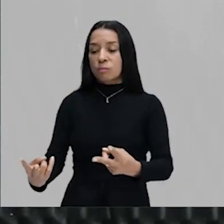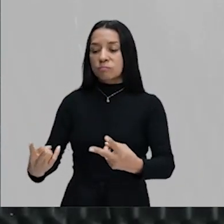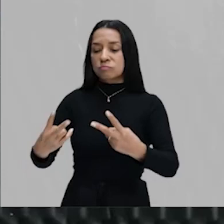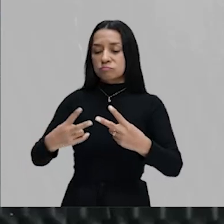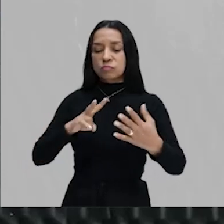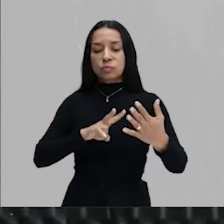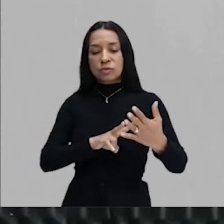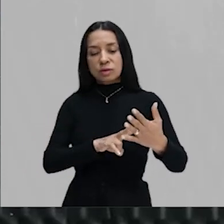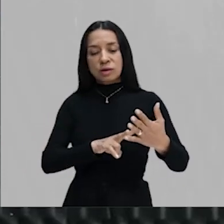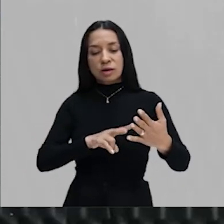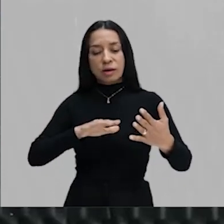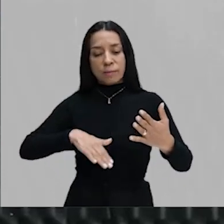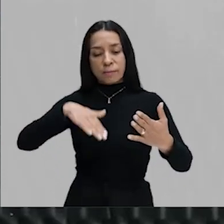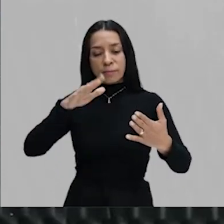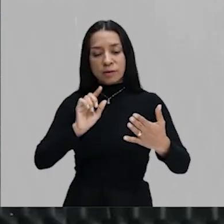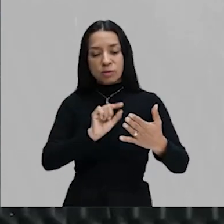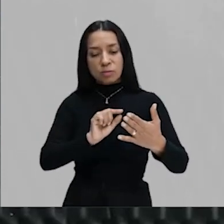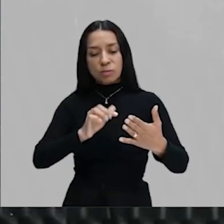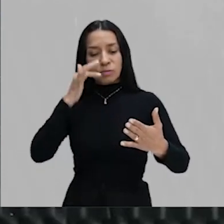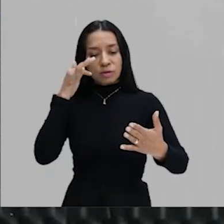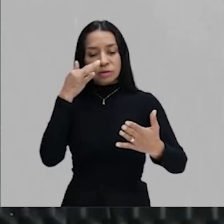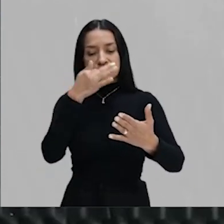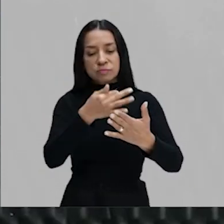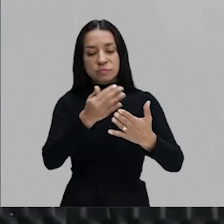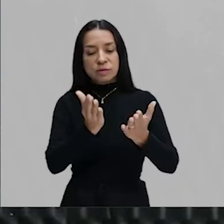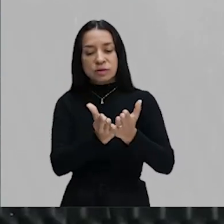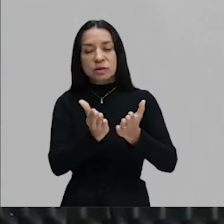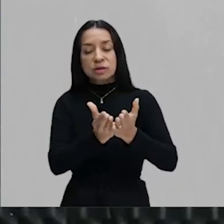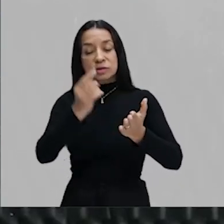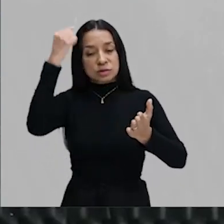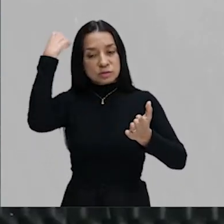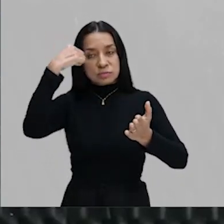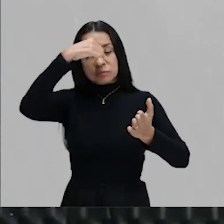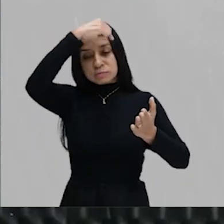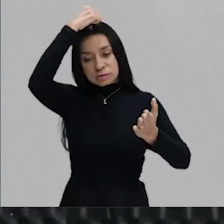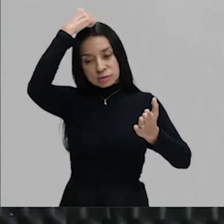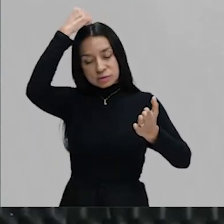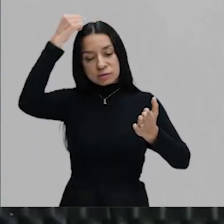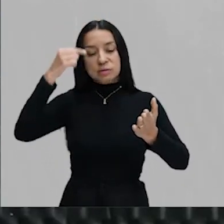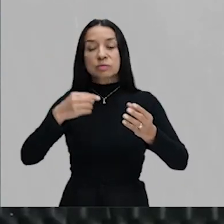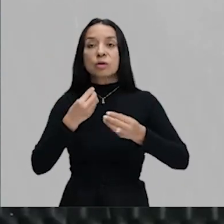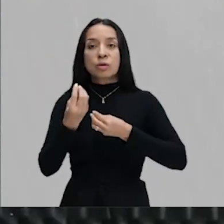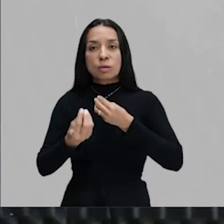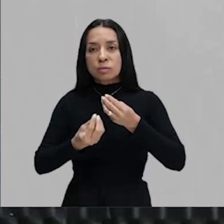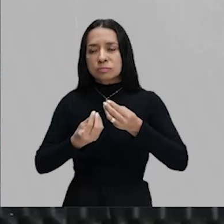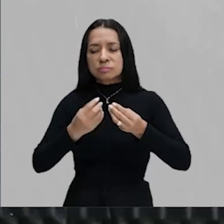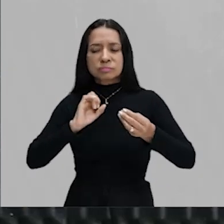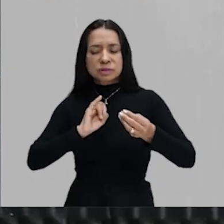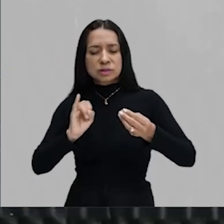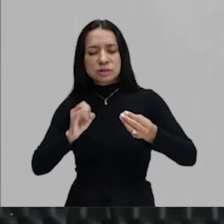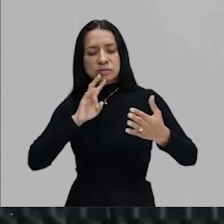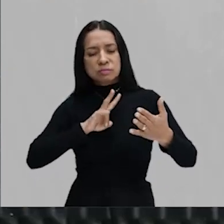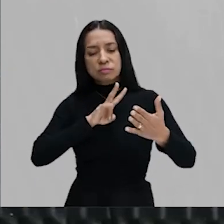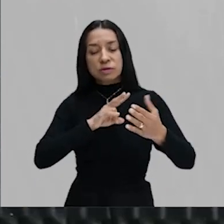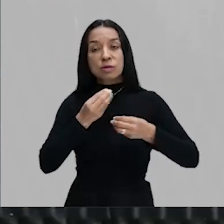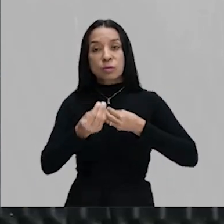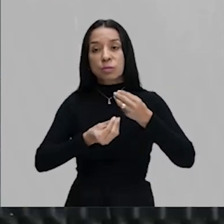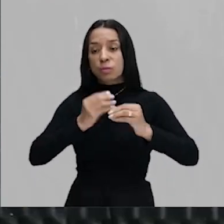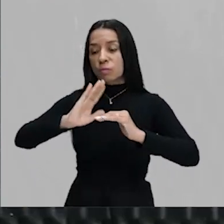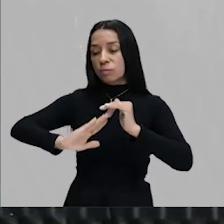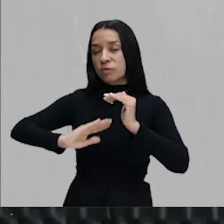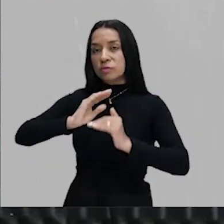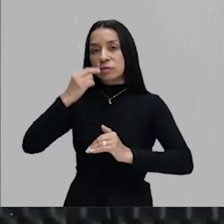é um olhar de livro sagrado. Mas se nós formos olhar como historiador, então,